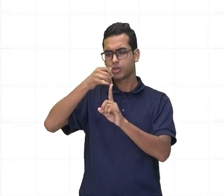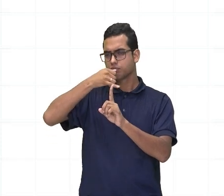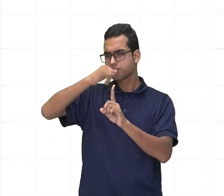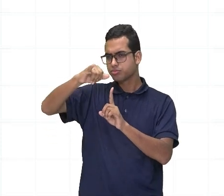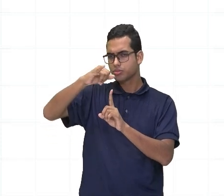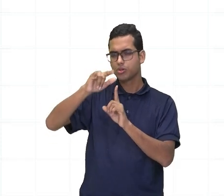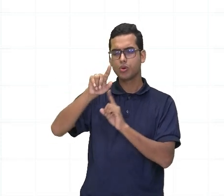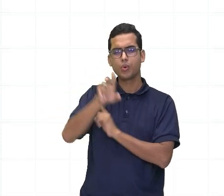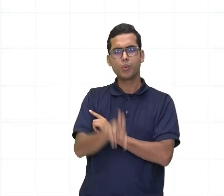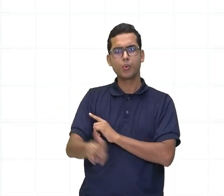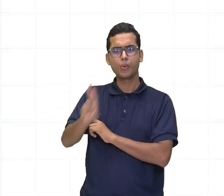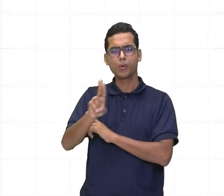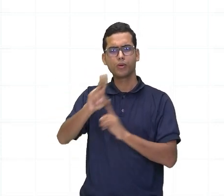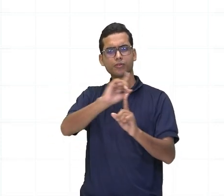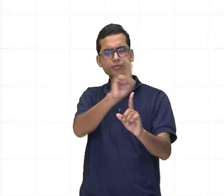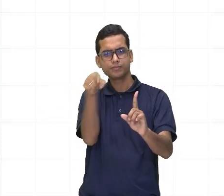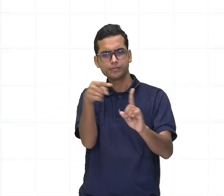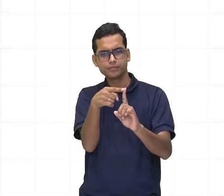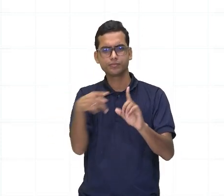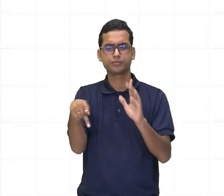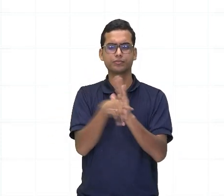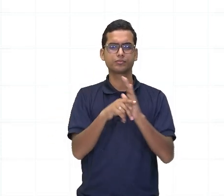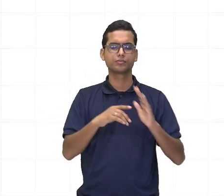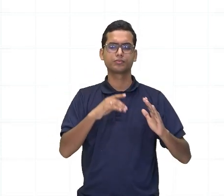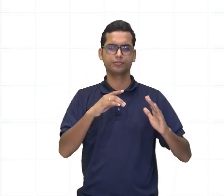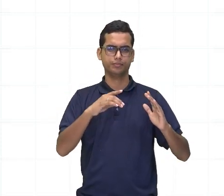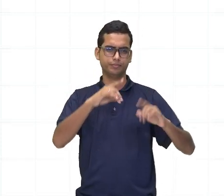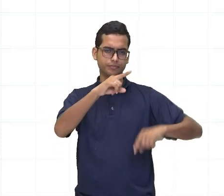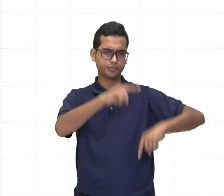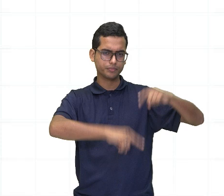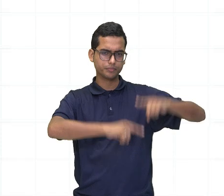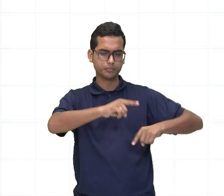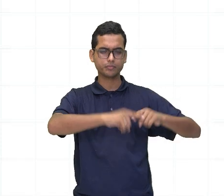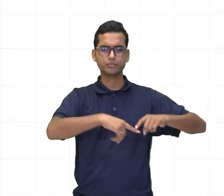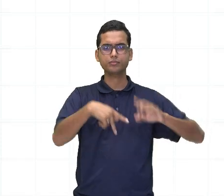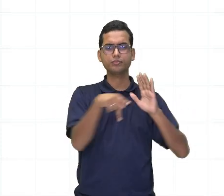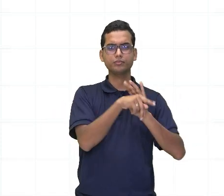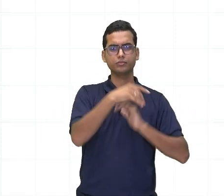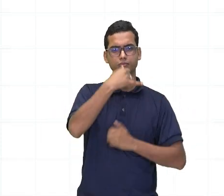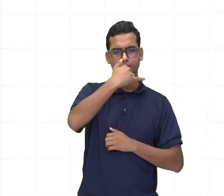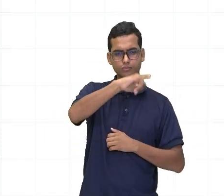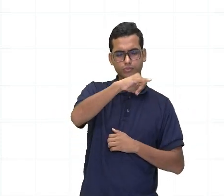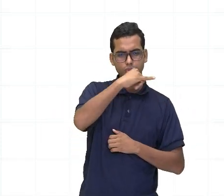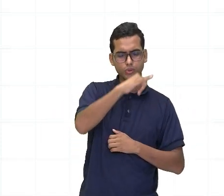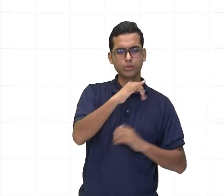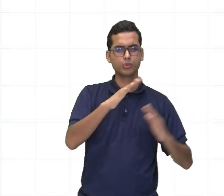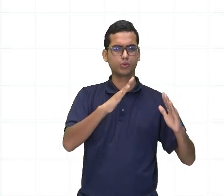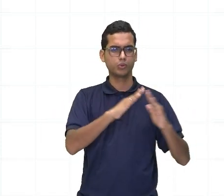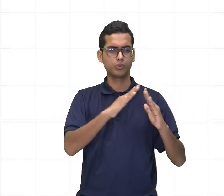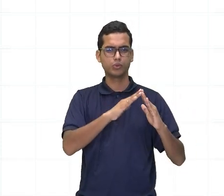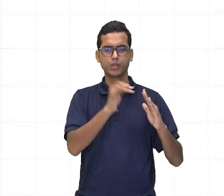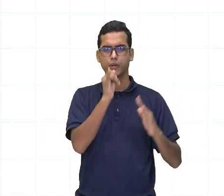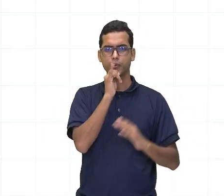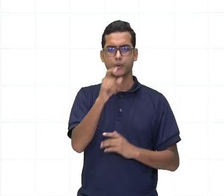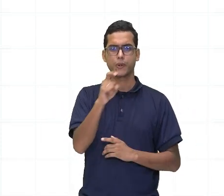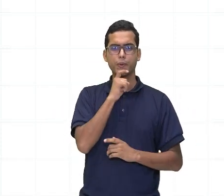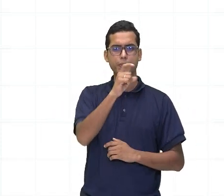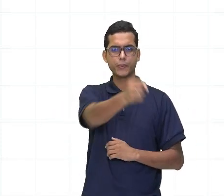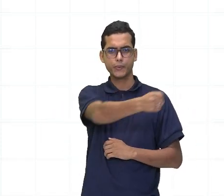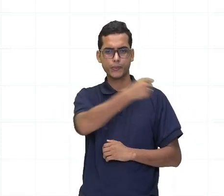é utilizada em eletrodomésticos, como nós vemos aí o exemplo da geladeira,